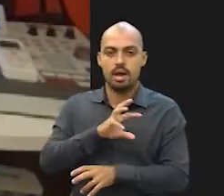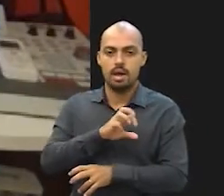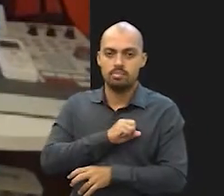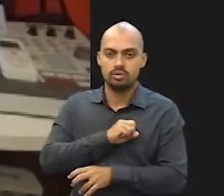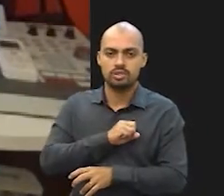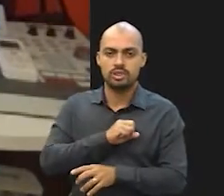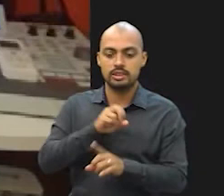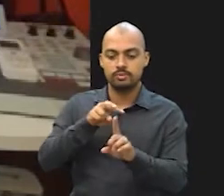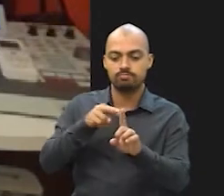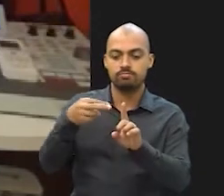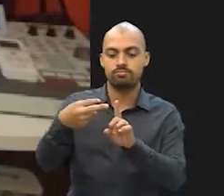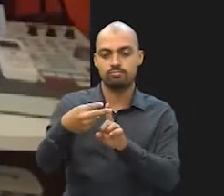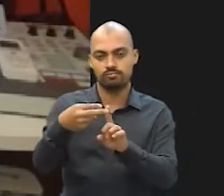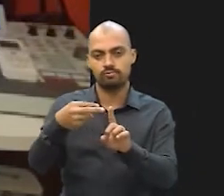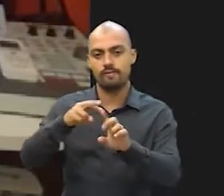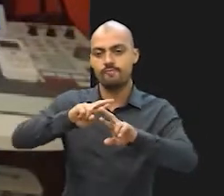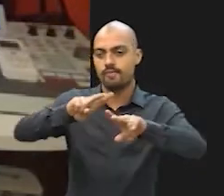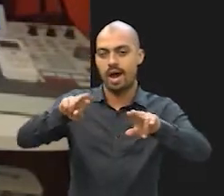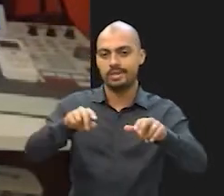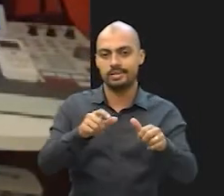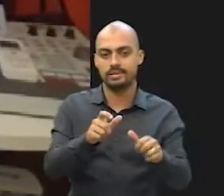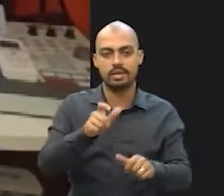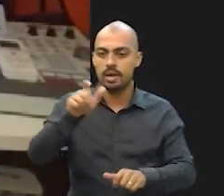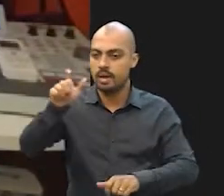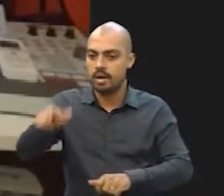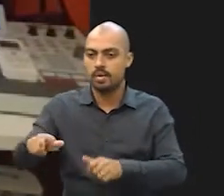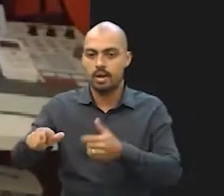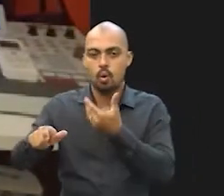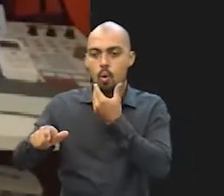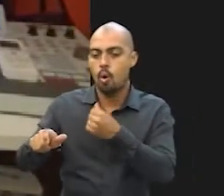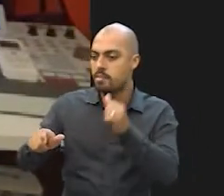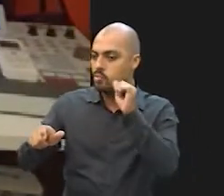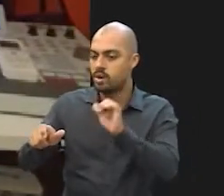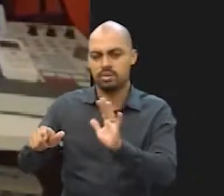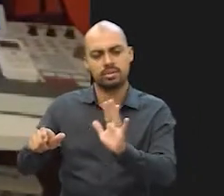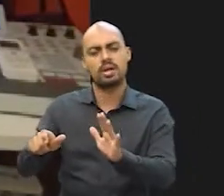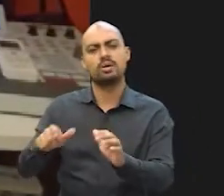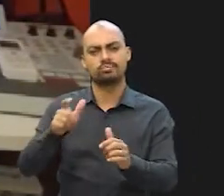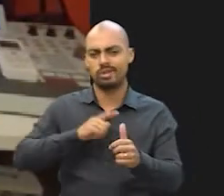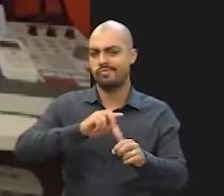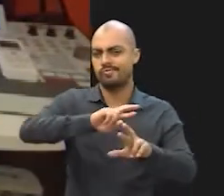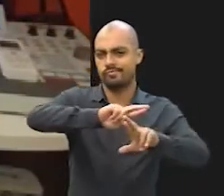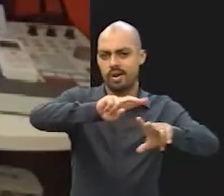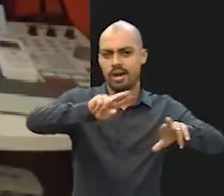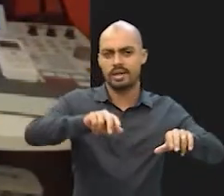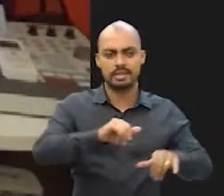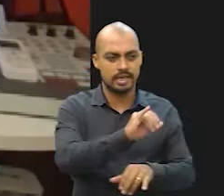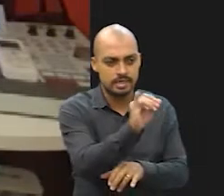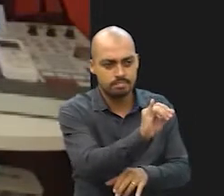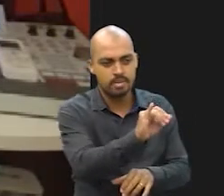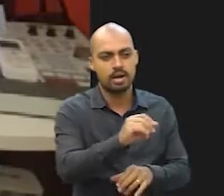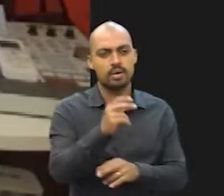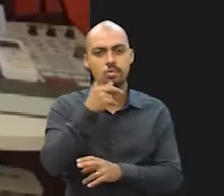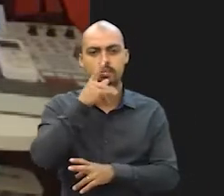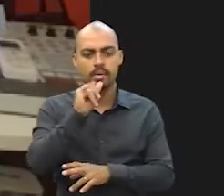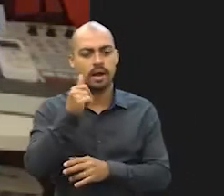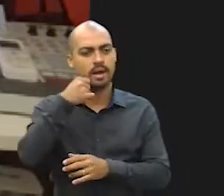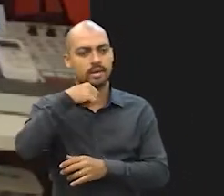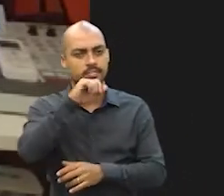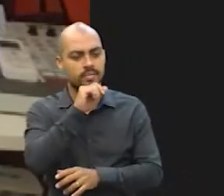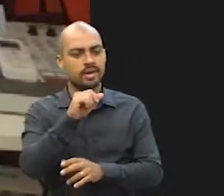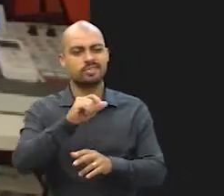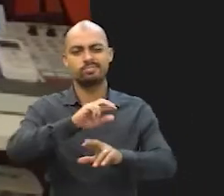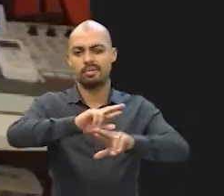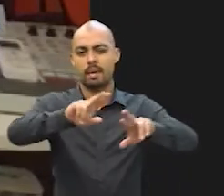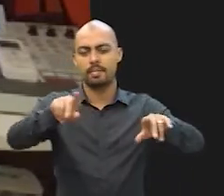óticas, na verdade, né? Não é só amor entre homem e mulher, amor de pai e mãe, amor de irmãos. Amor sobre diversas óticas, sobre até